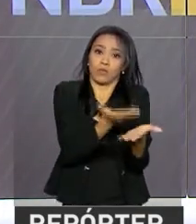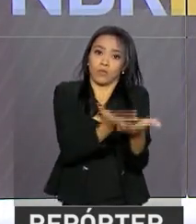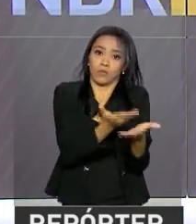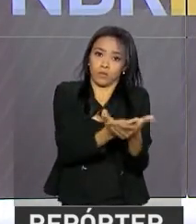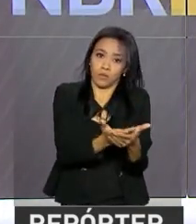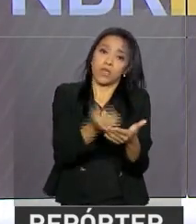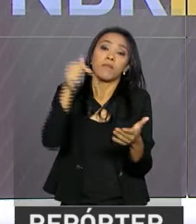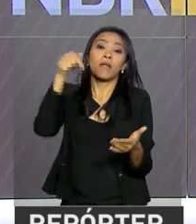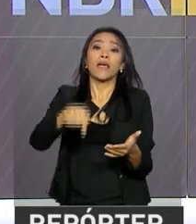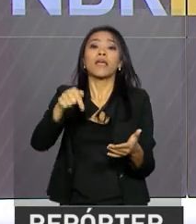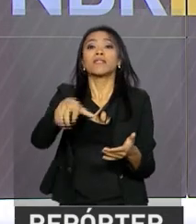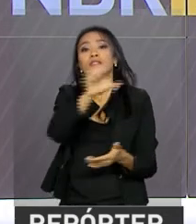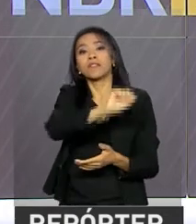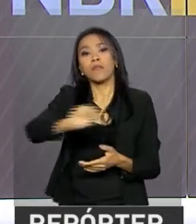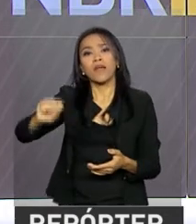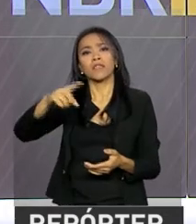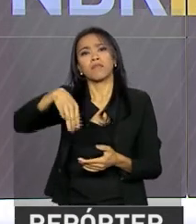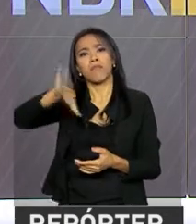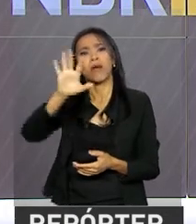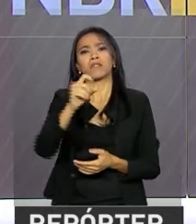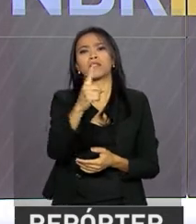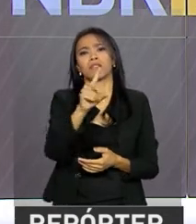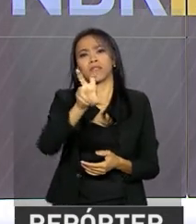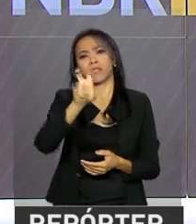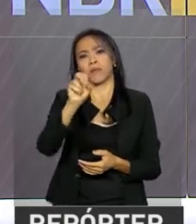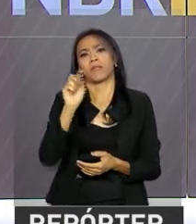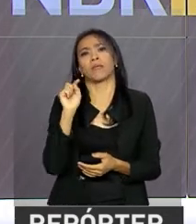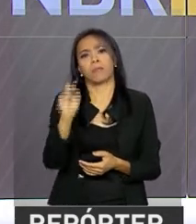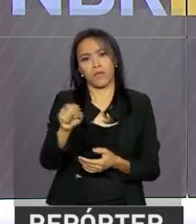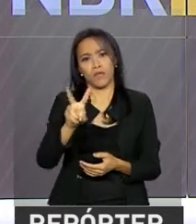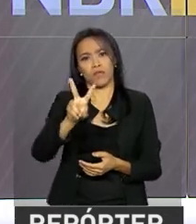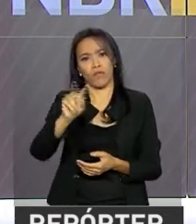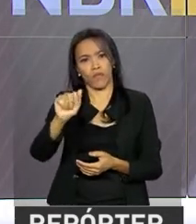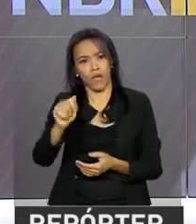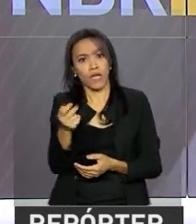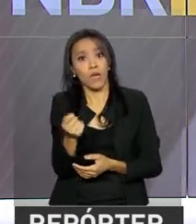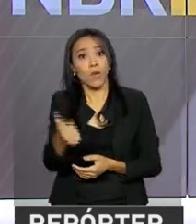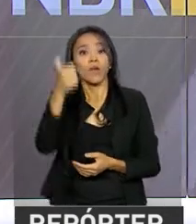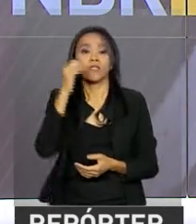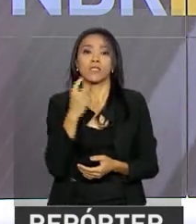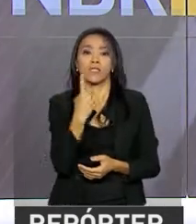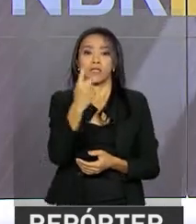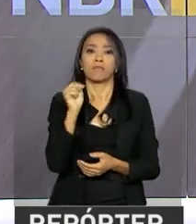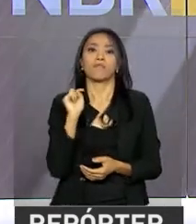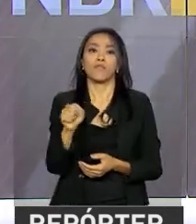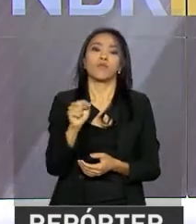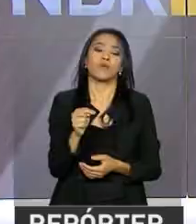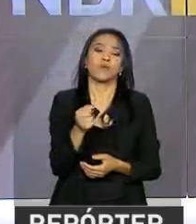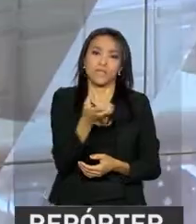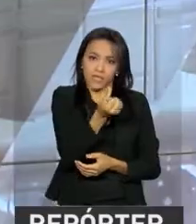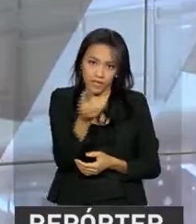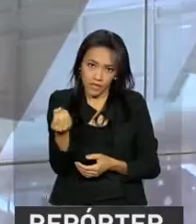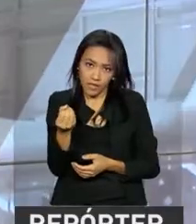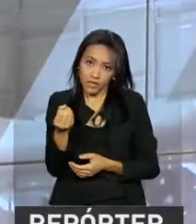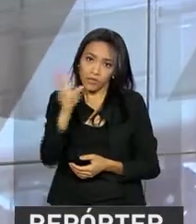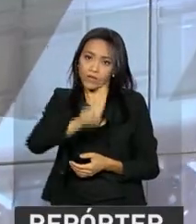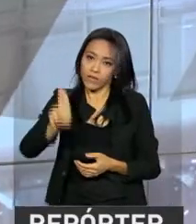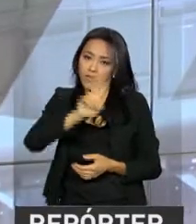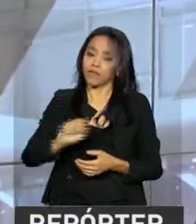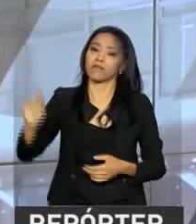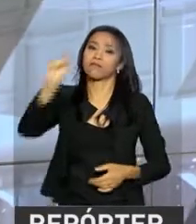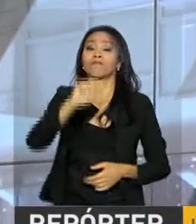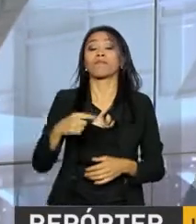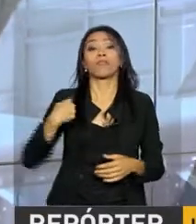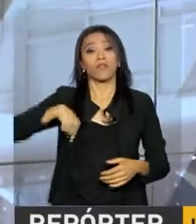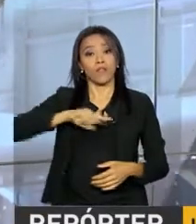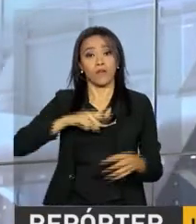mais de 150 mil vagas em quase mil e 600 instituições nós ficamos por